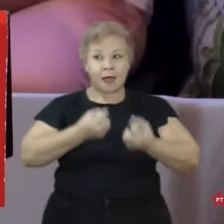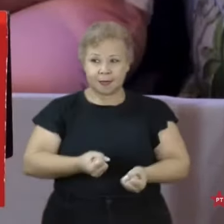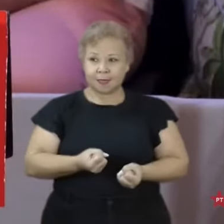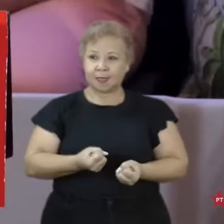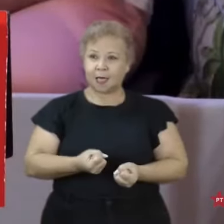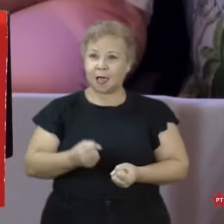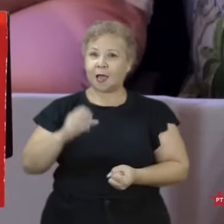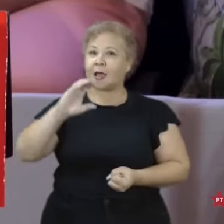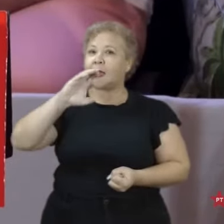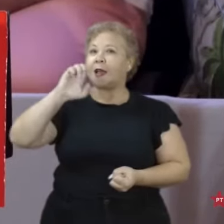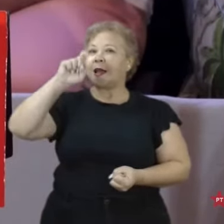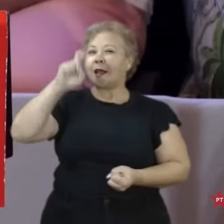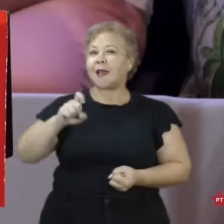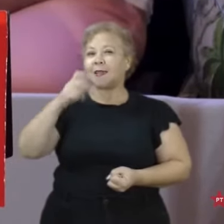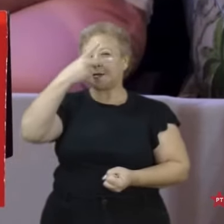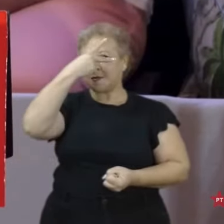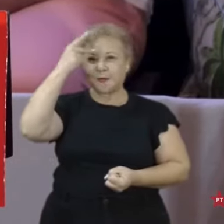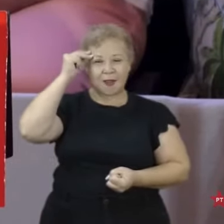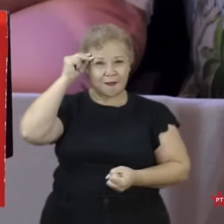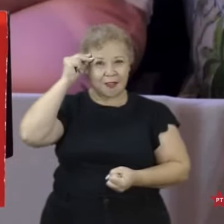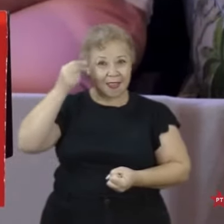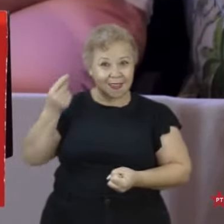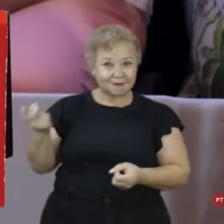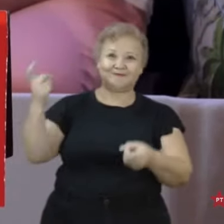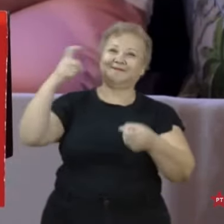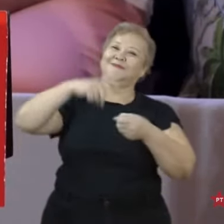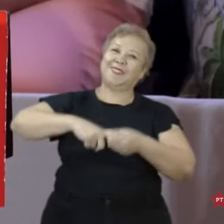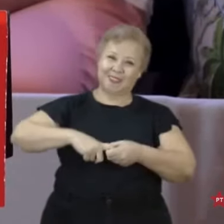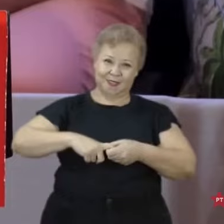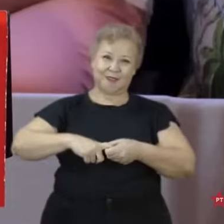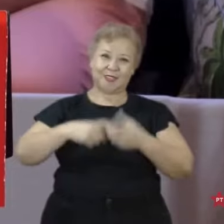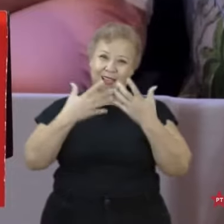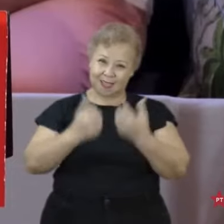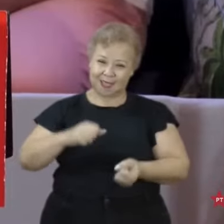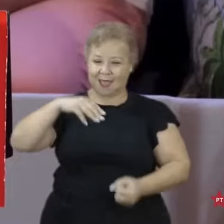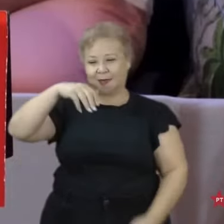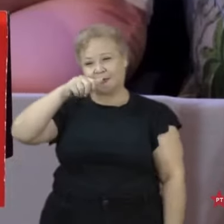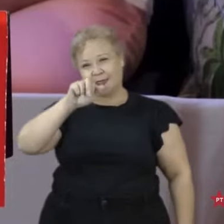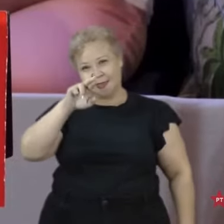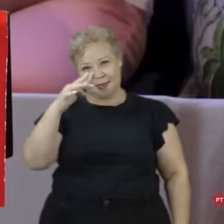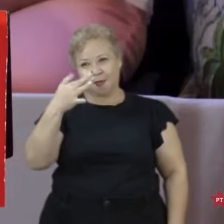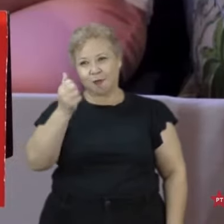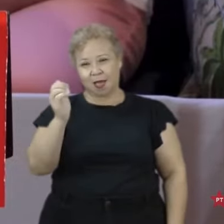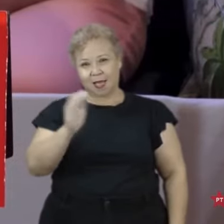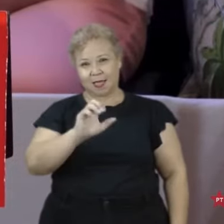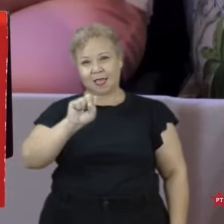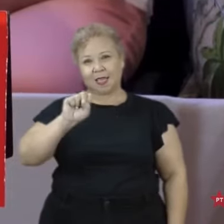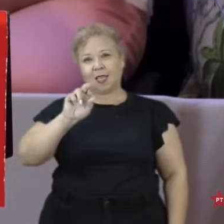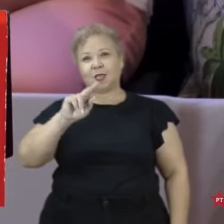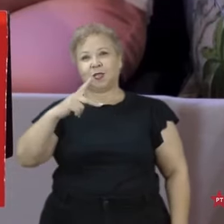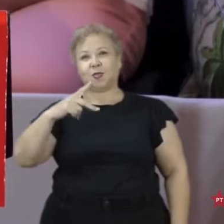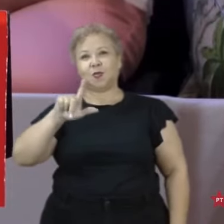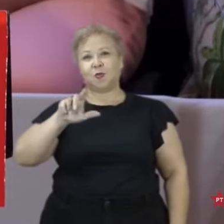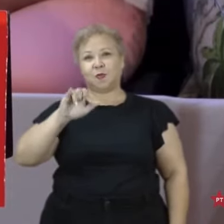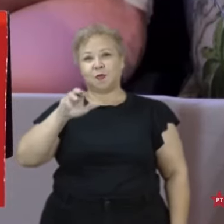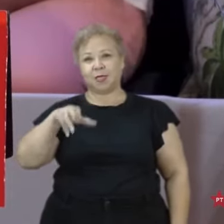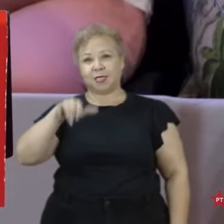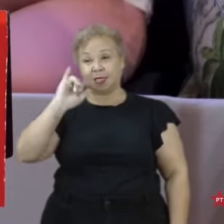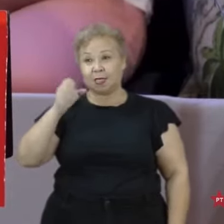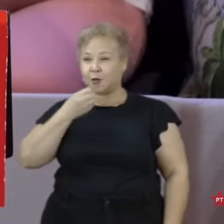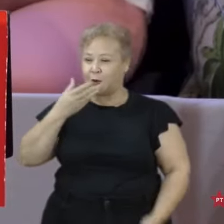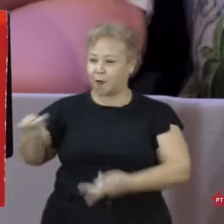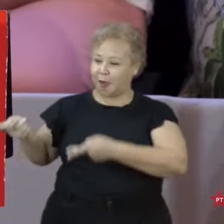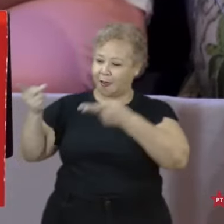sua ex-prefeita de novo de volta recebe Marta suplici seja bem-vinda Marta suplici ao